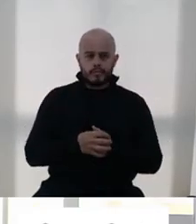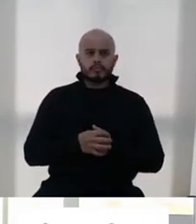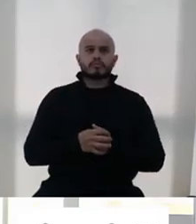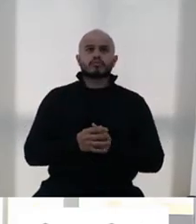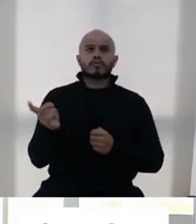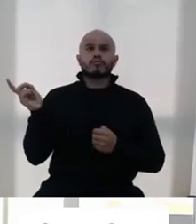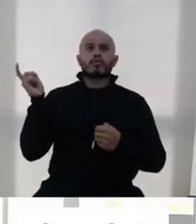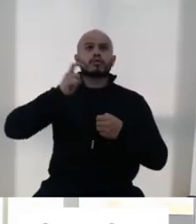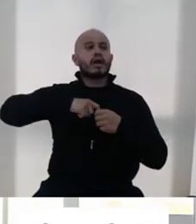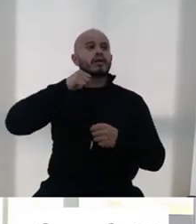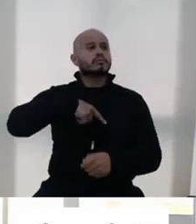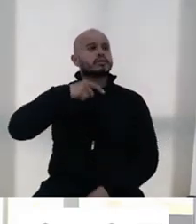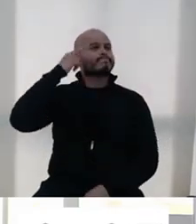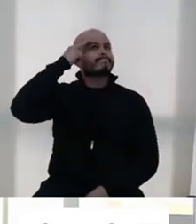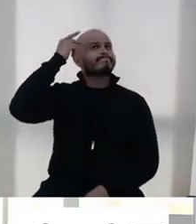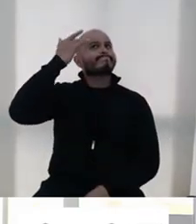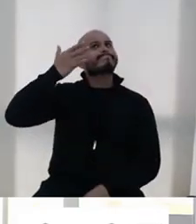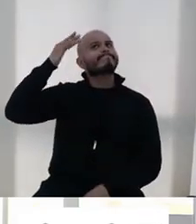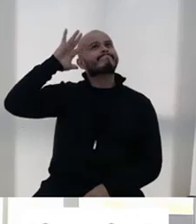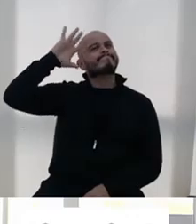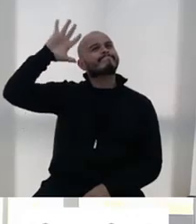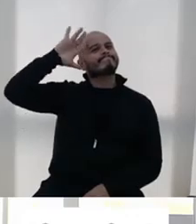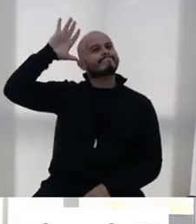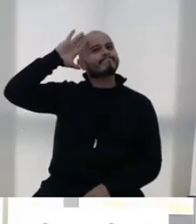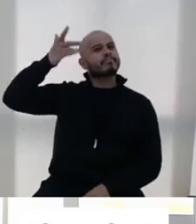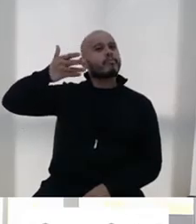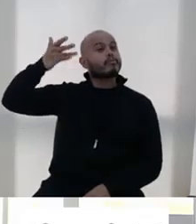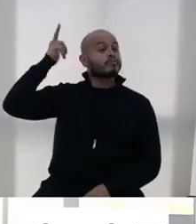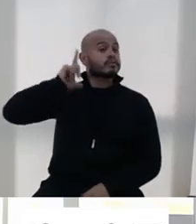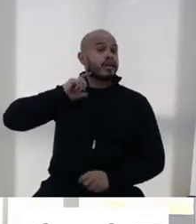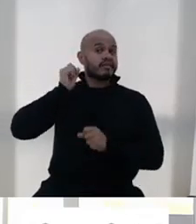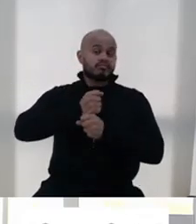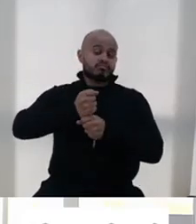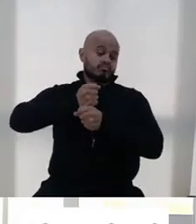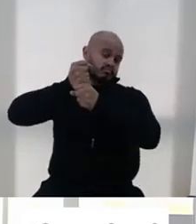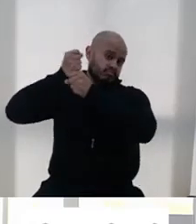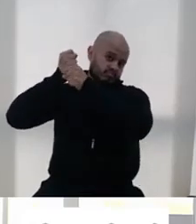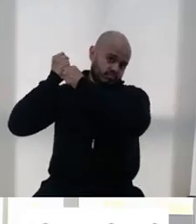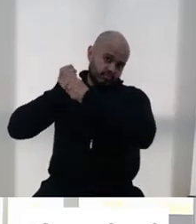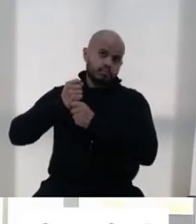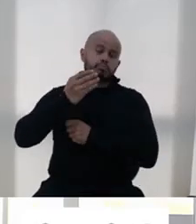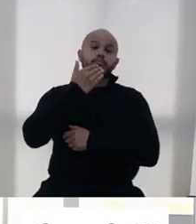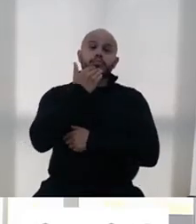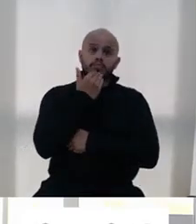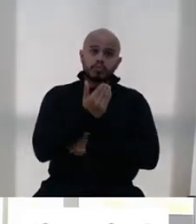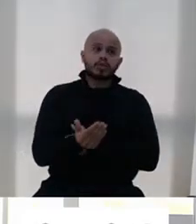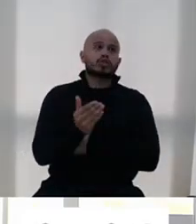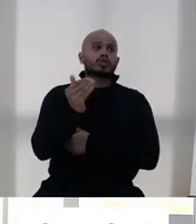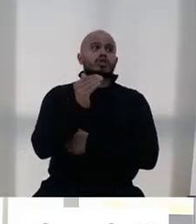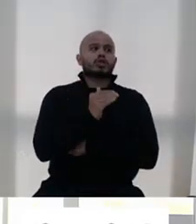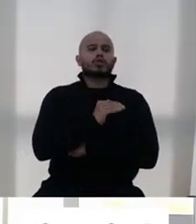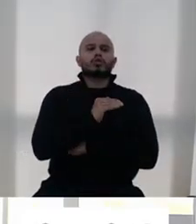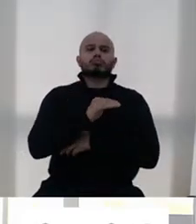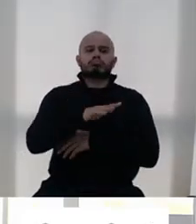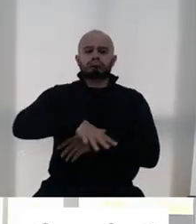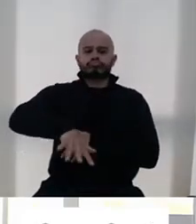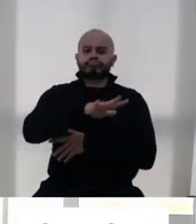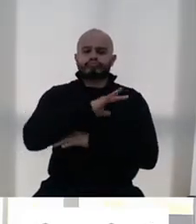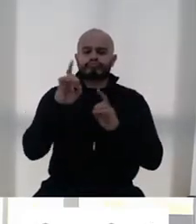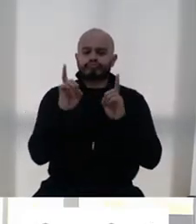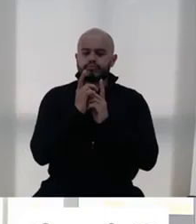este prédio nos traz lembranças de uma ação importante que tivemos há alguns anos em defesa de condições adequadas de trabalho e de atendimento ao